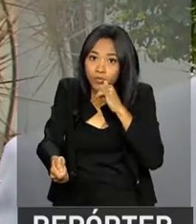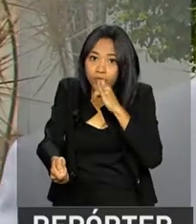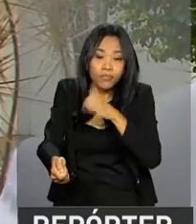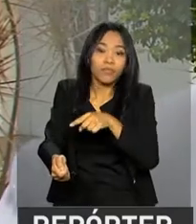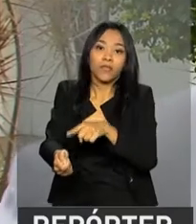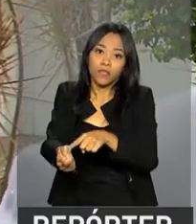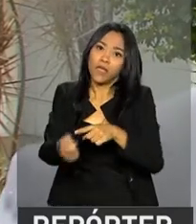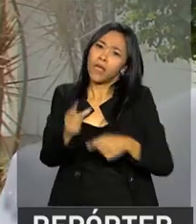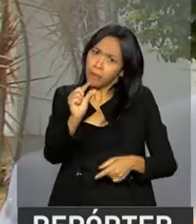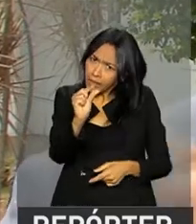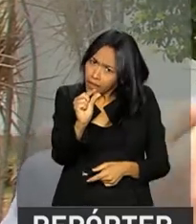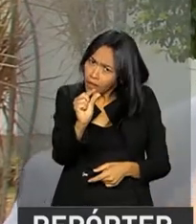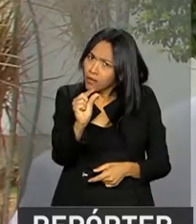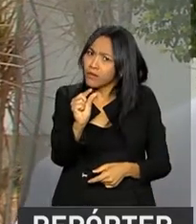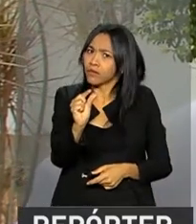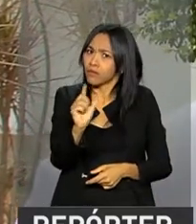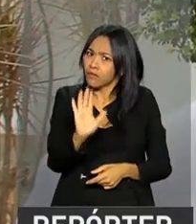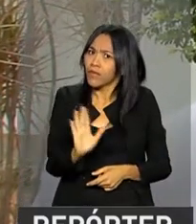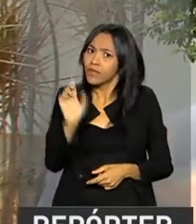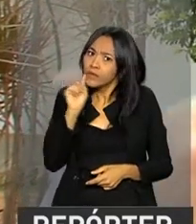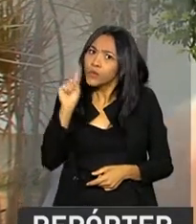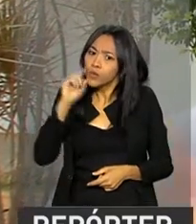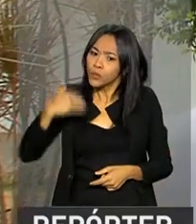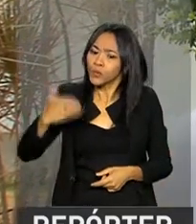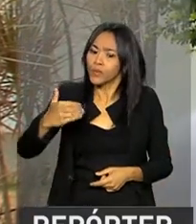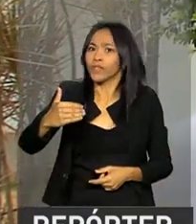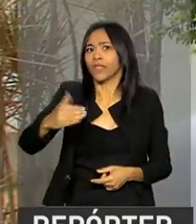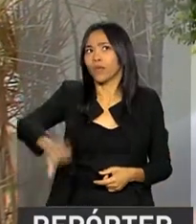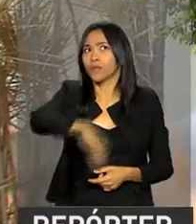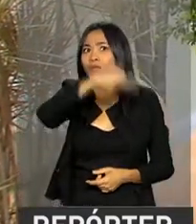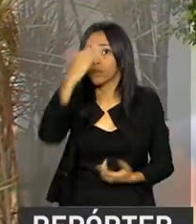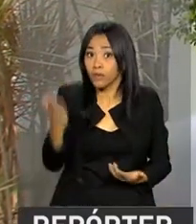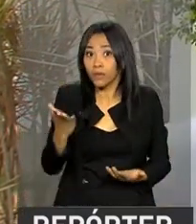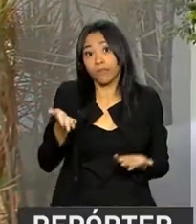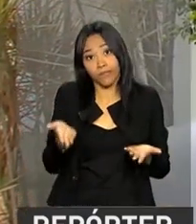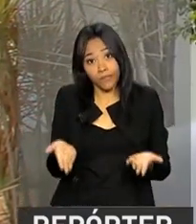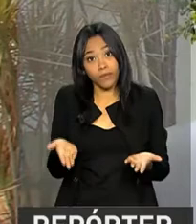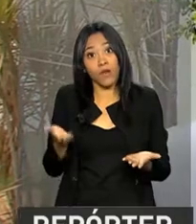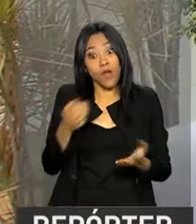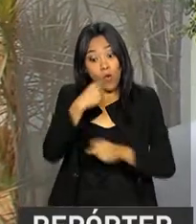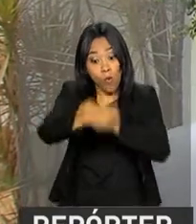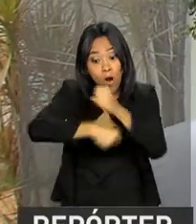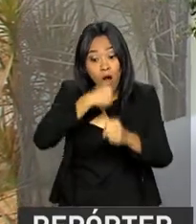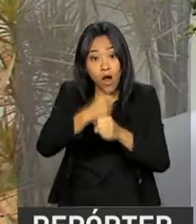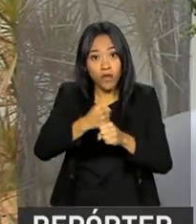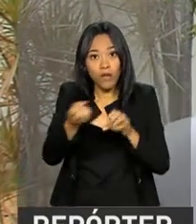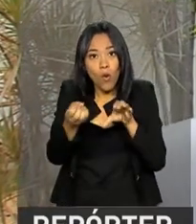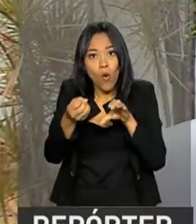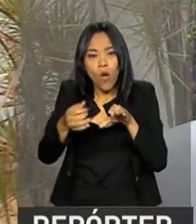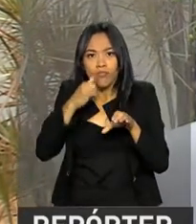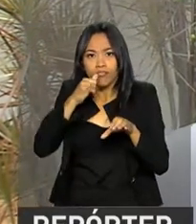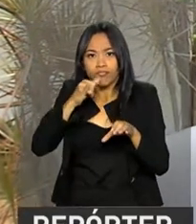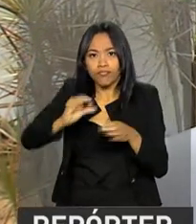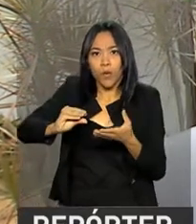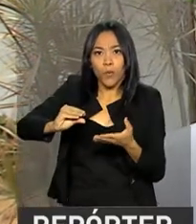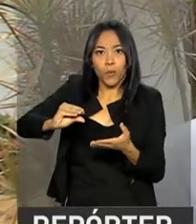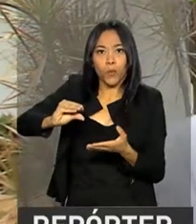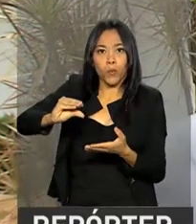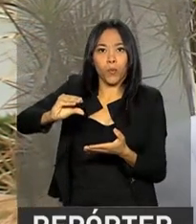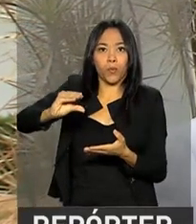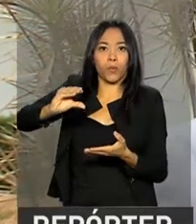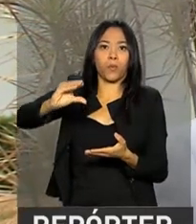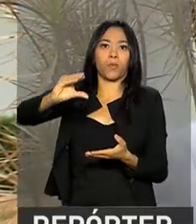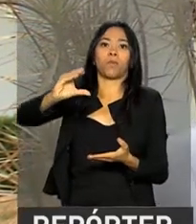é pequeno mas é diário é o dia todo e ao longo do ano vai se acumulando representa um custo para a família